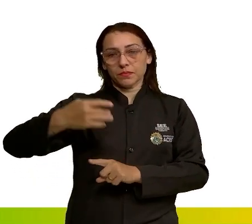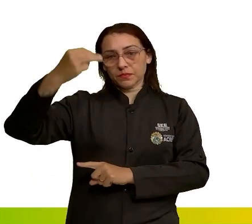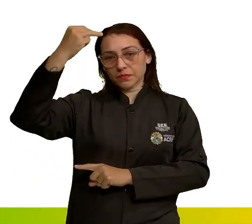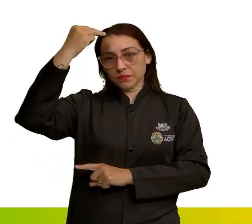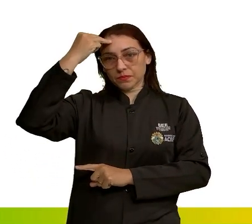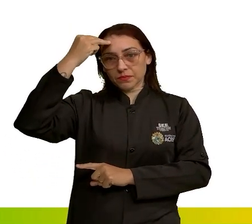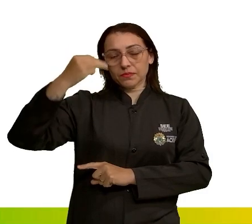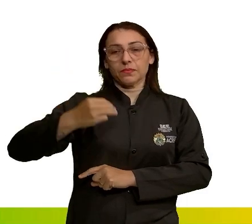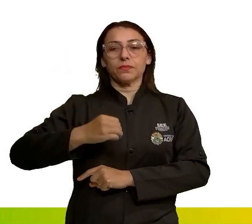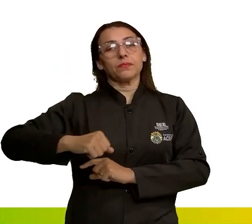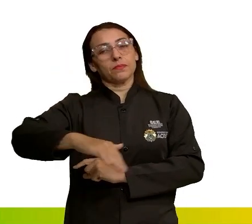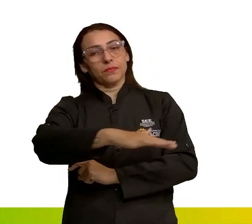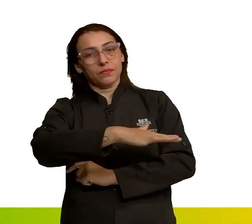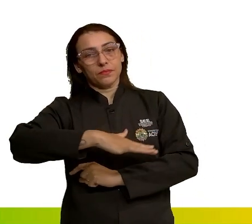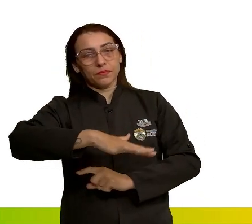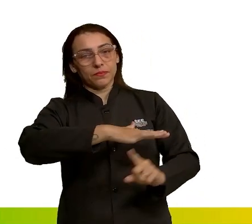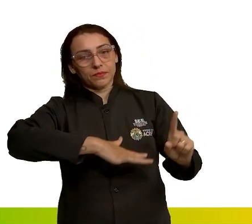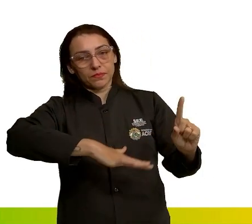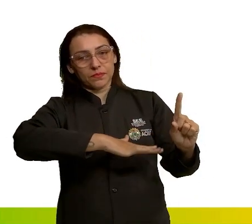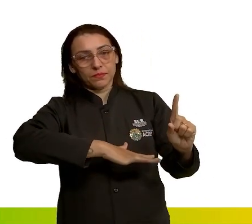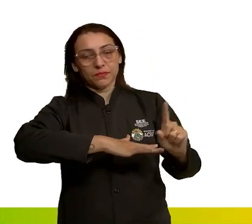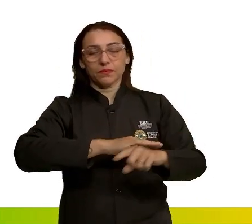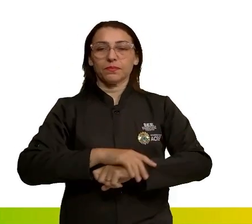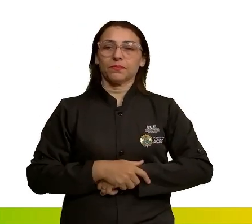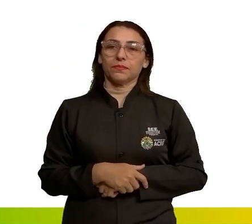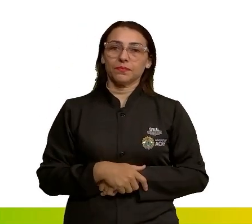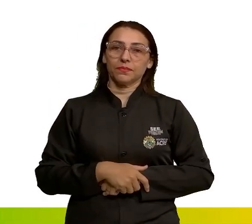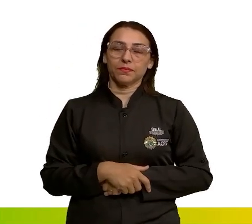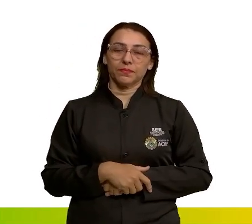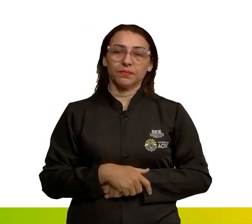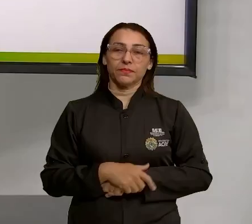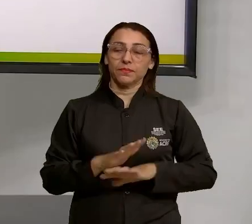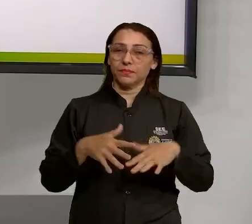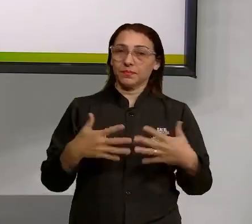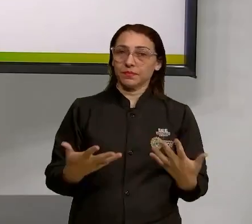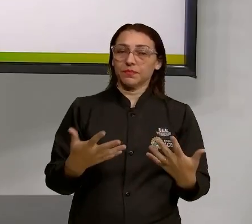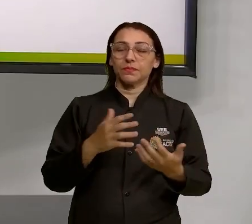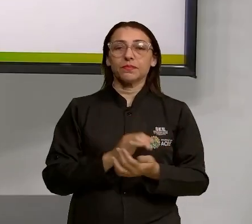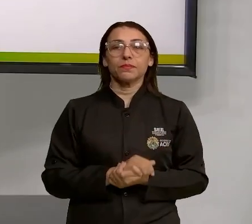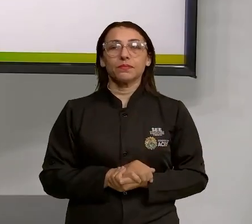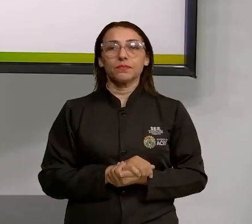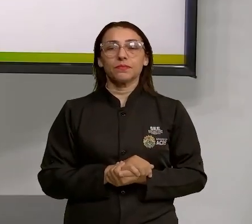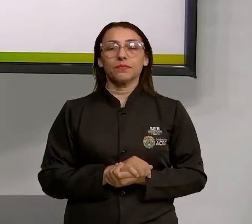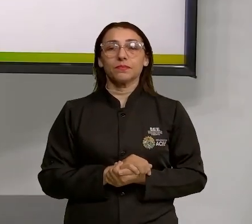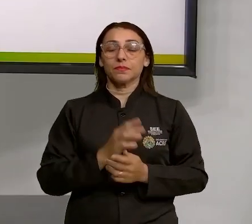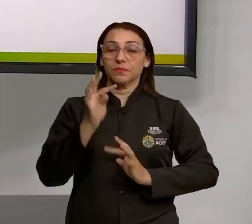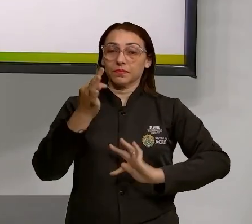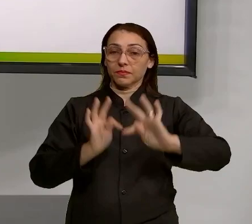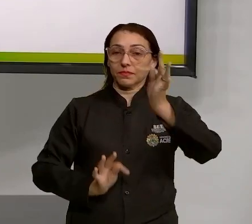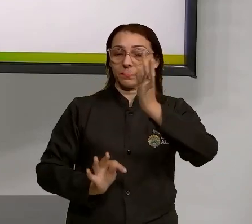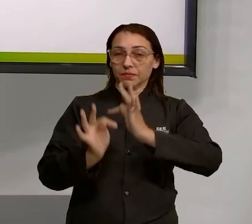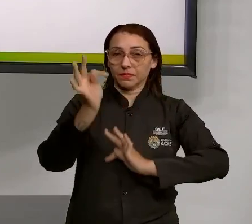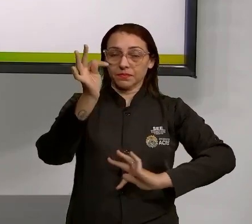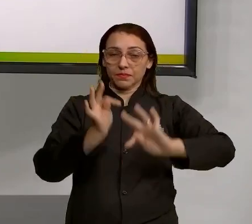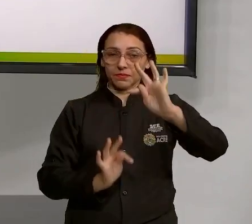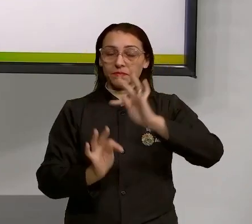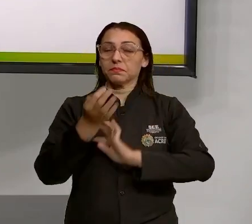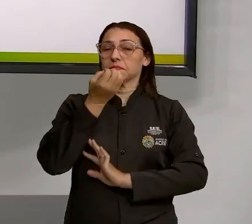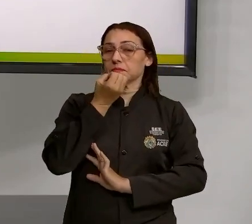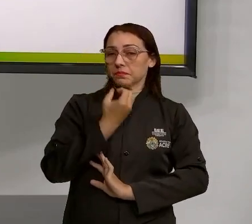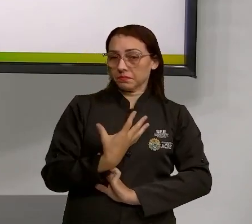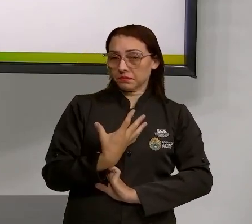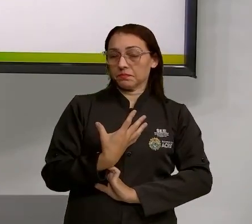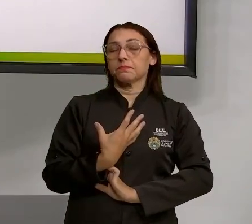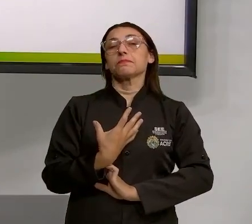na saúde mental e social. Então, a tecnologia é boa